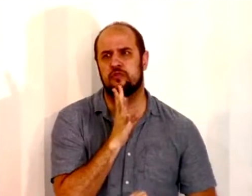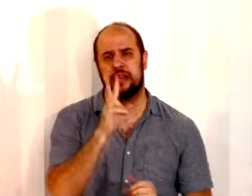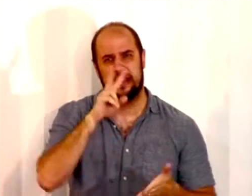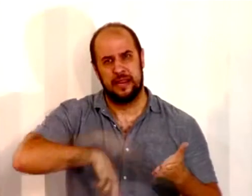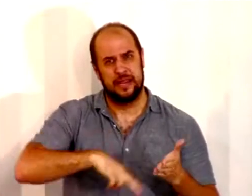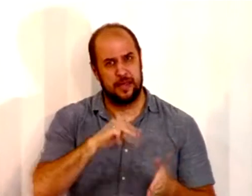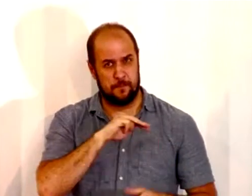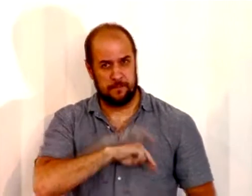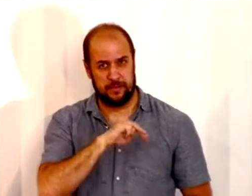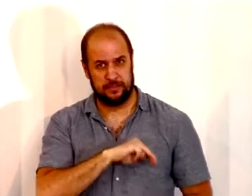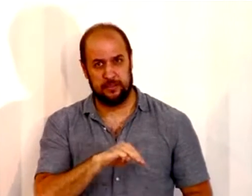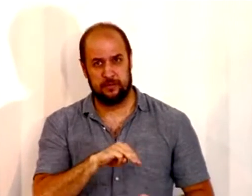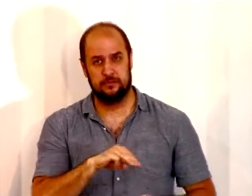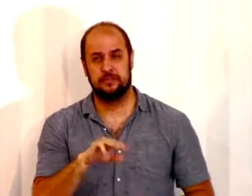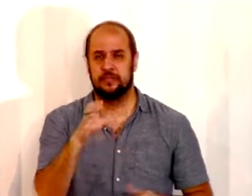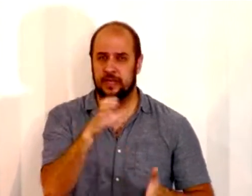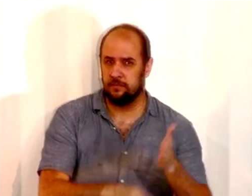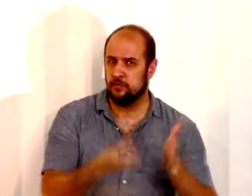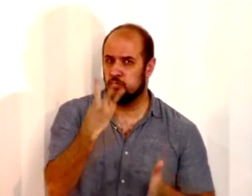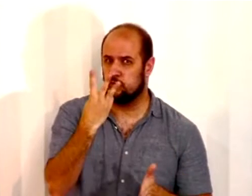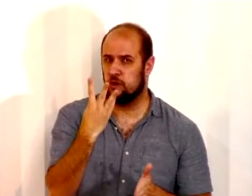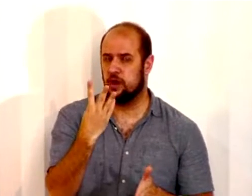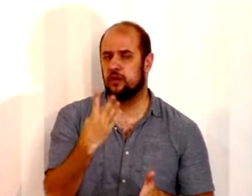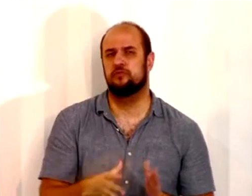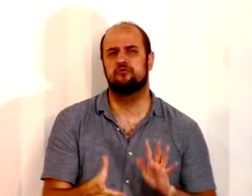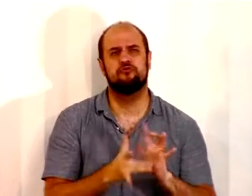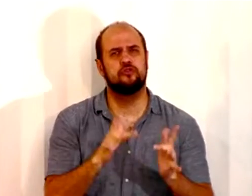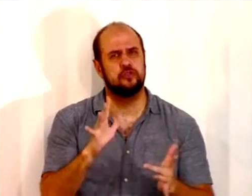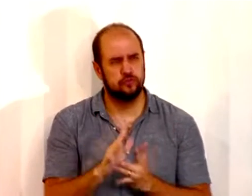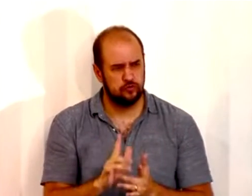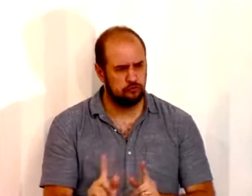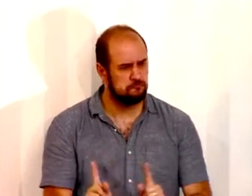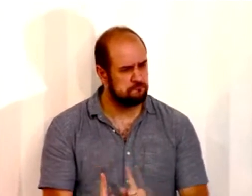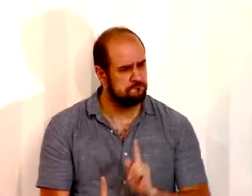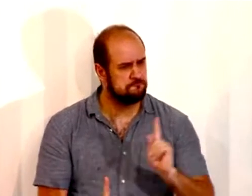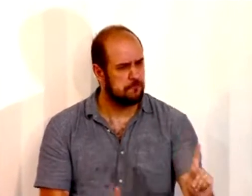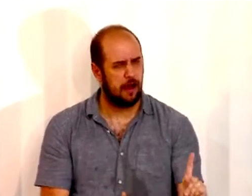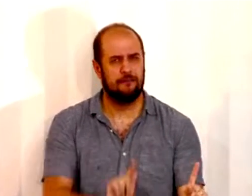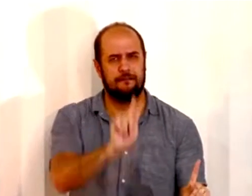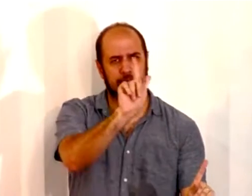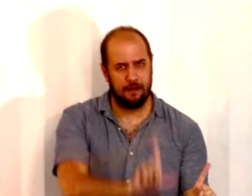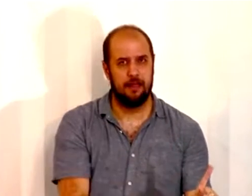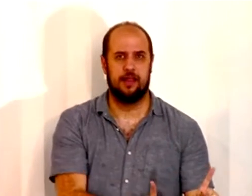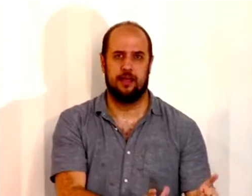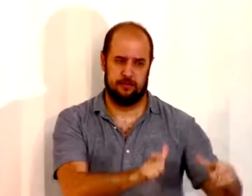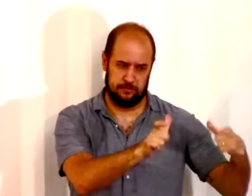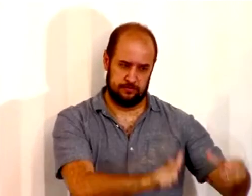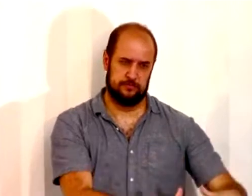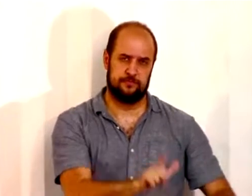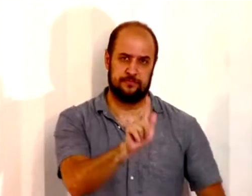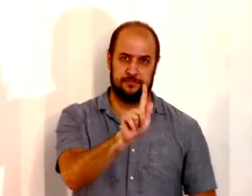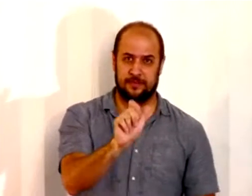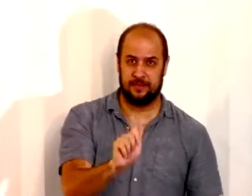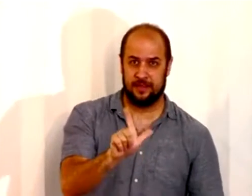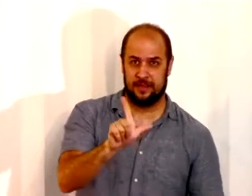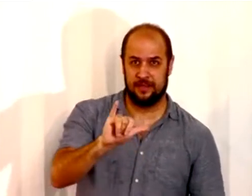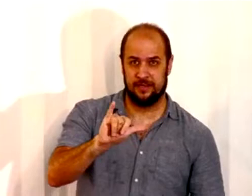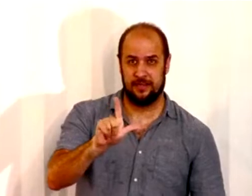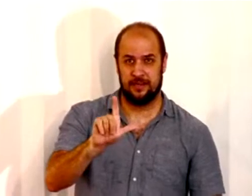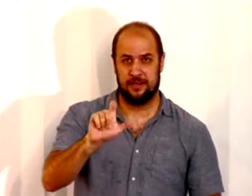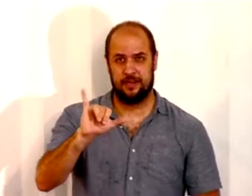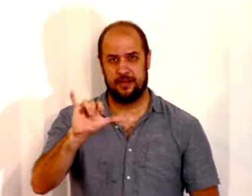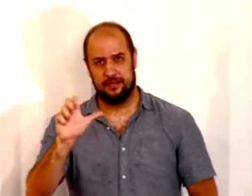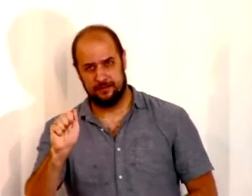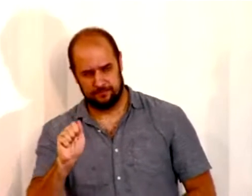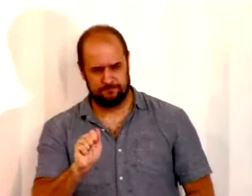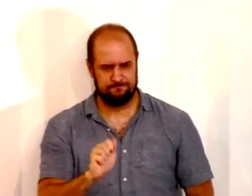ler Mateus capítulo 4. Jesus vai para a região da Galileia e vai morar em Cafarnaum, e é